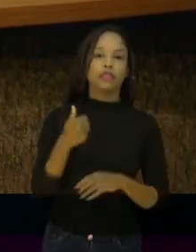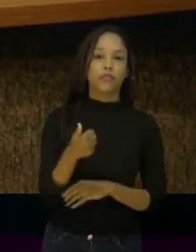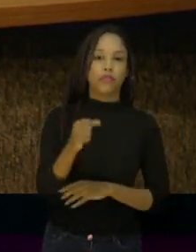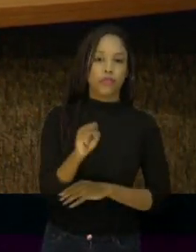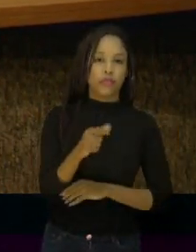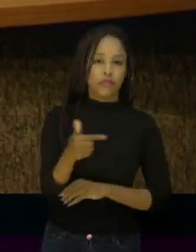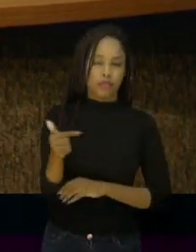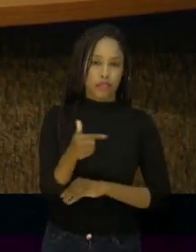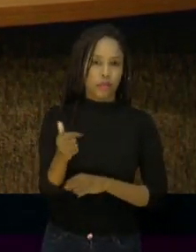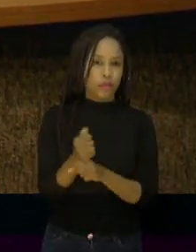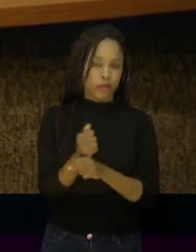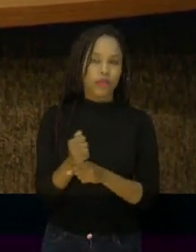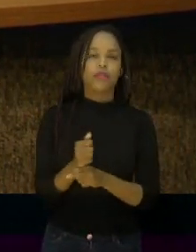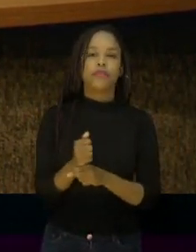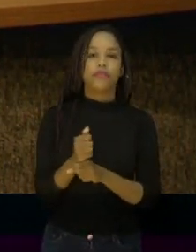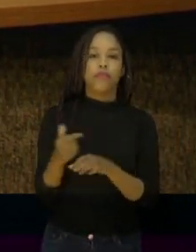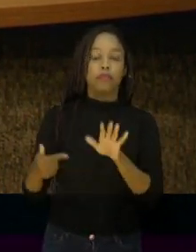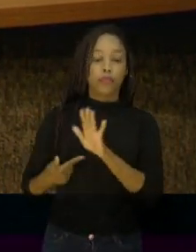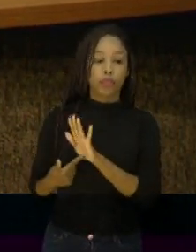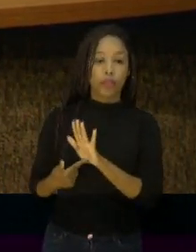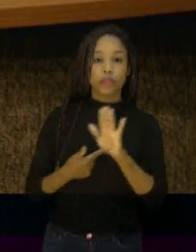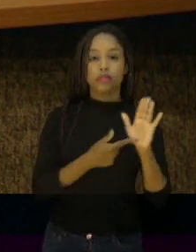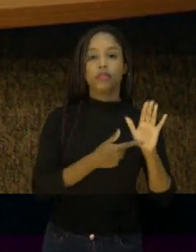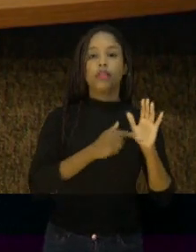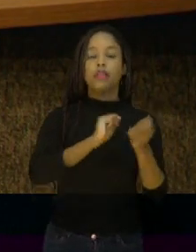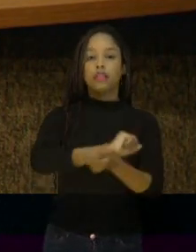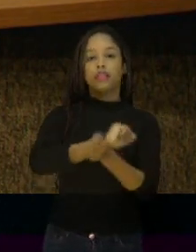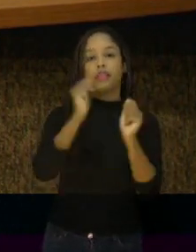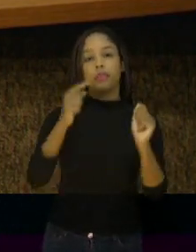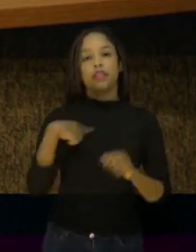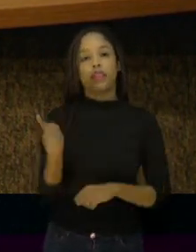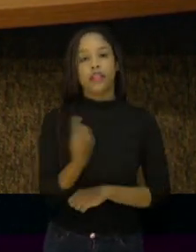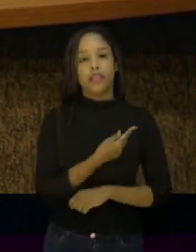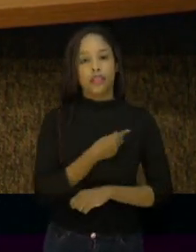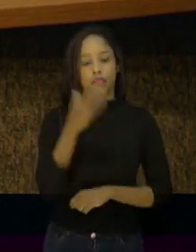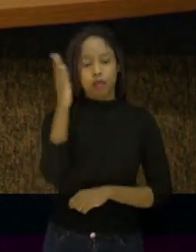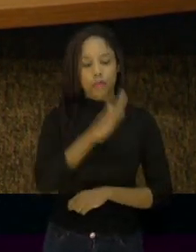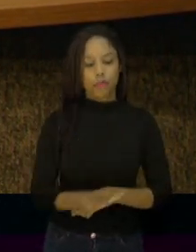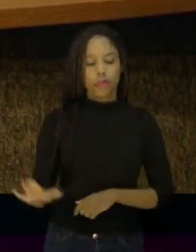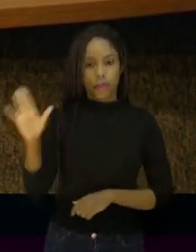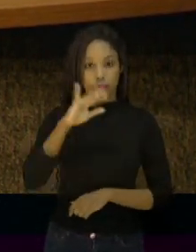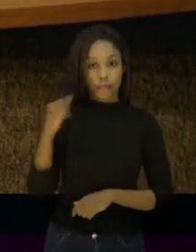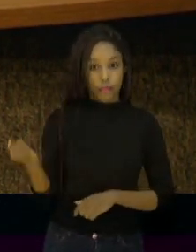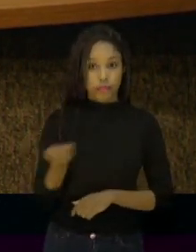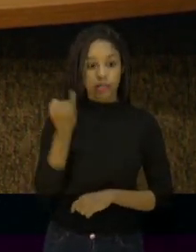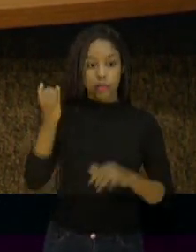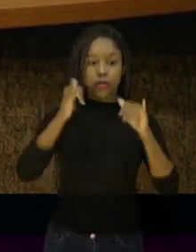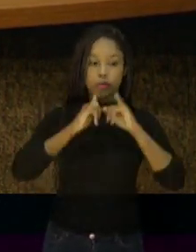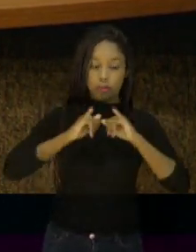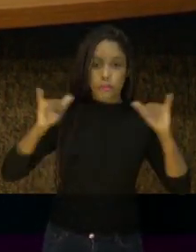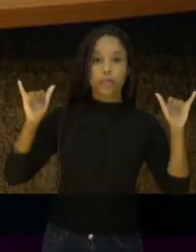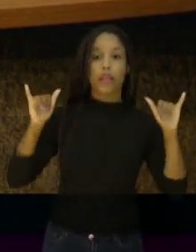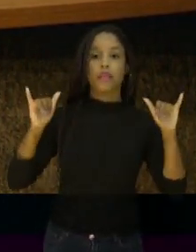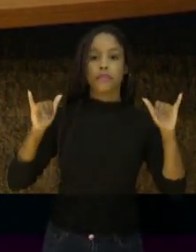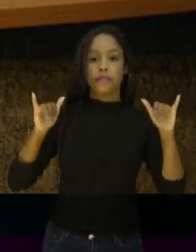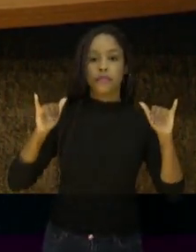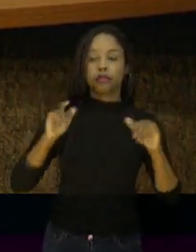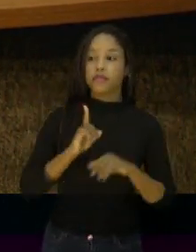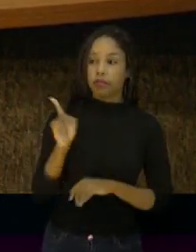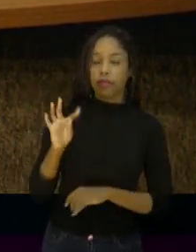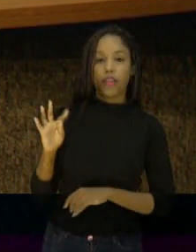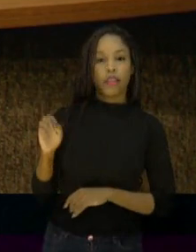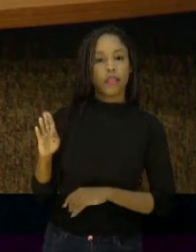gesto pontificou em definitivo a liberdade da nossa nação. É importante registrar que foi em